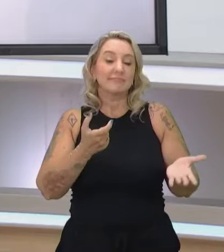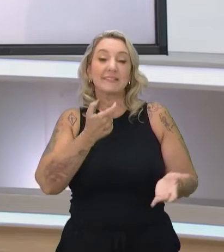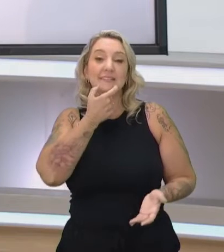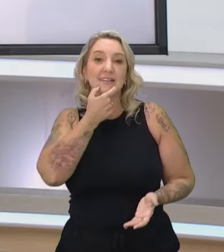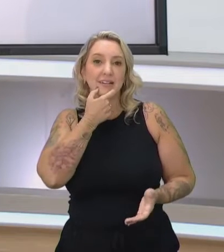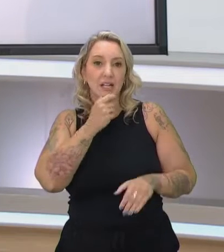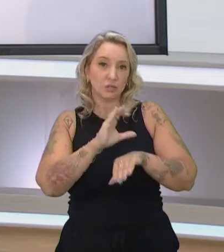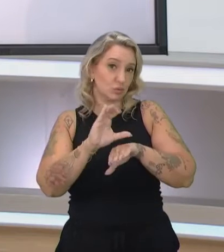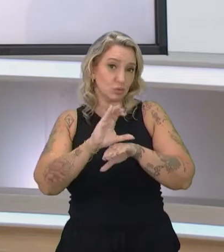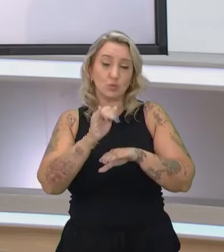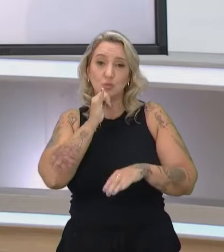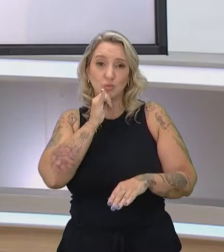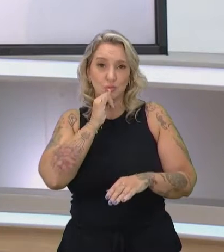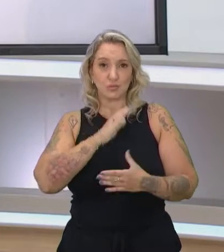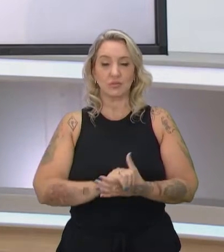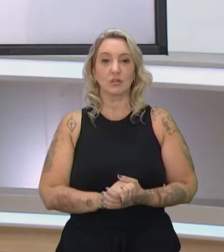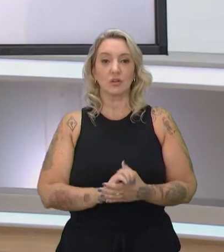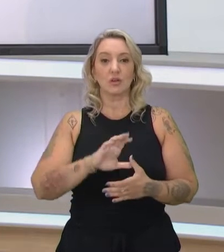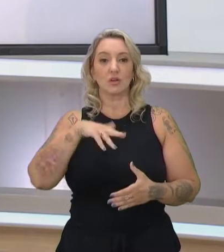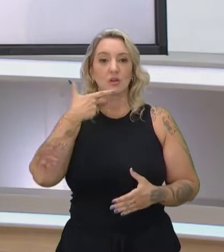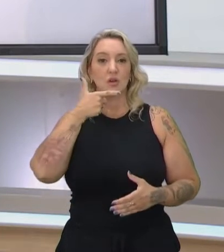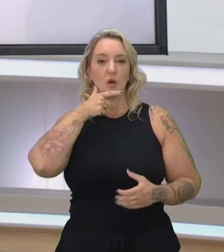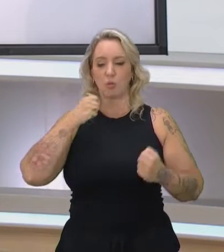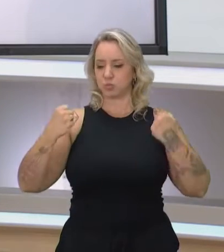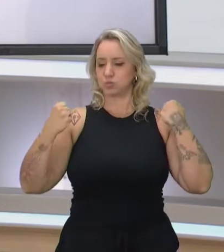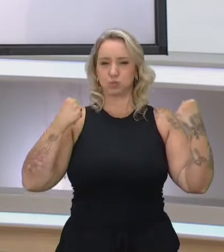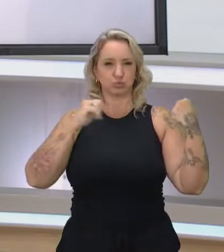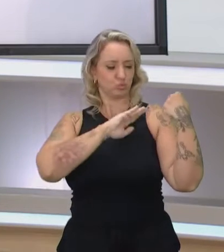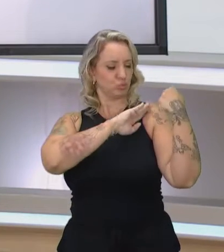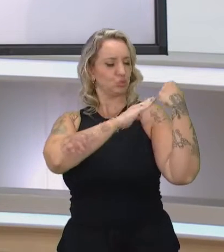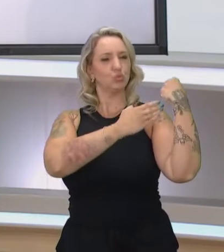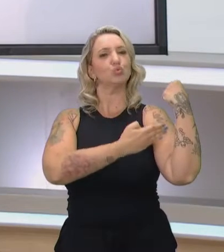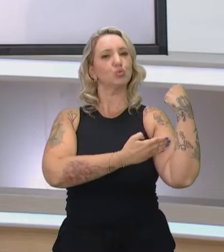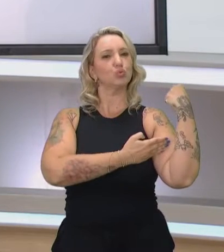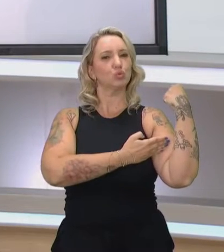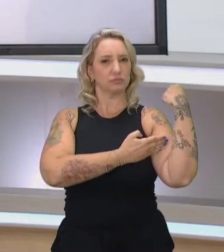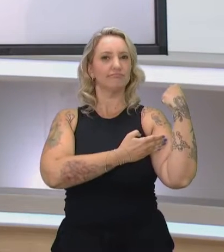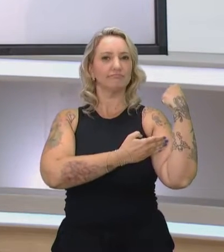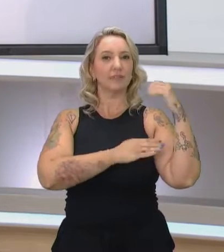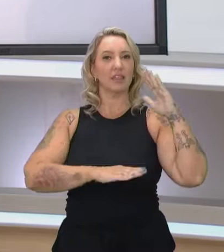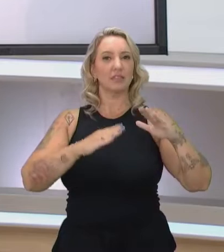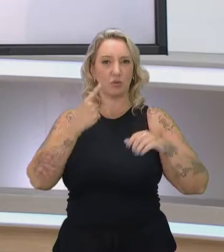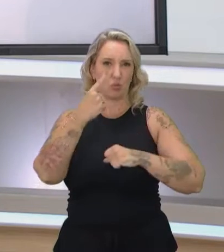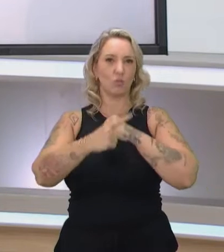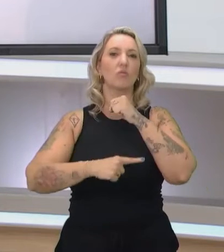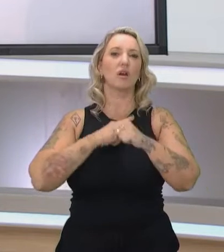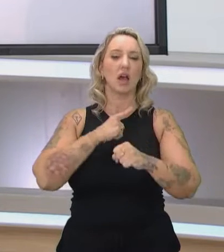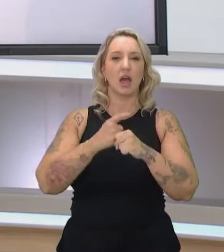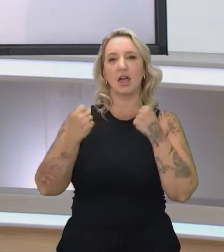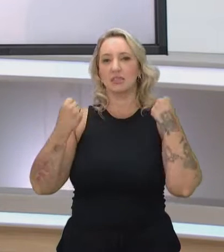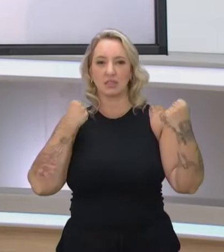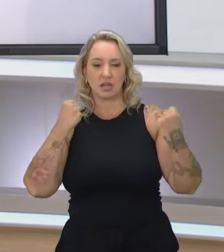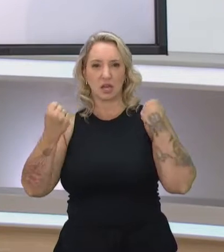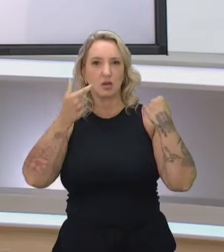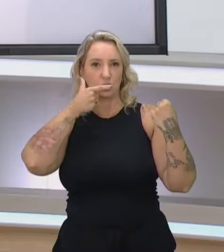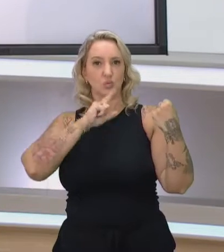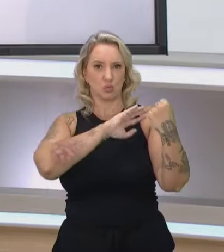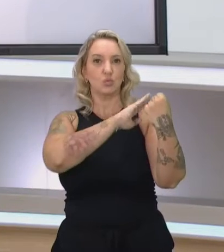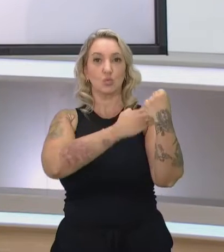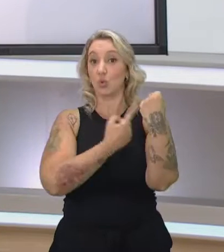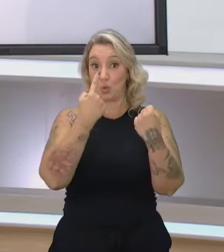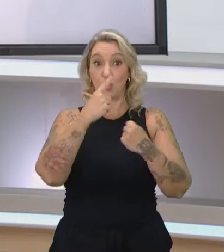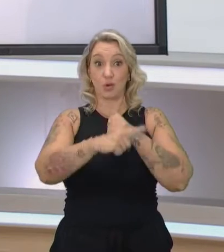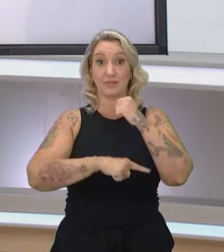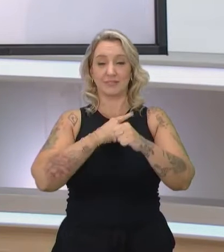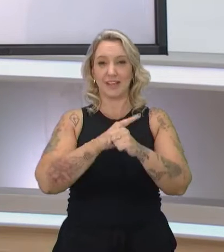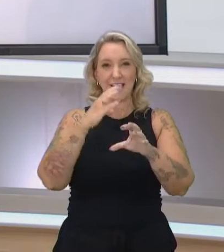por exemplo, ou ganhar massa muscular. Então, em um ano, talvez numa academia, a gente ganharia essa massa muscular. Fizemos